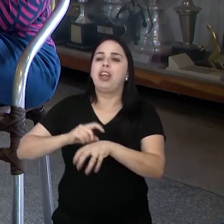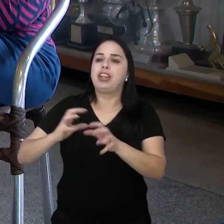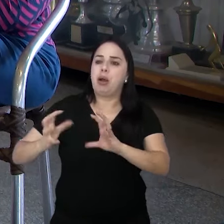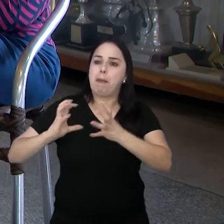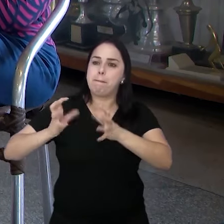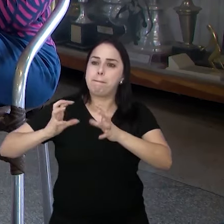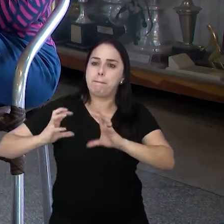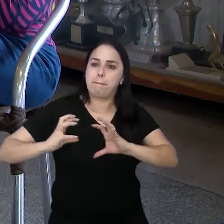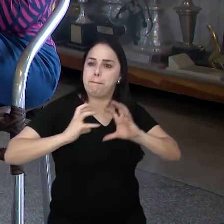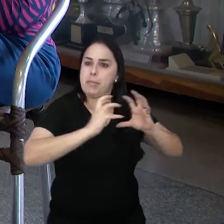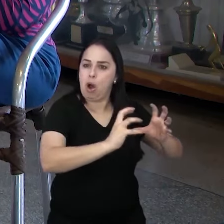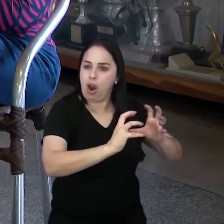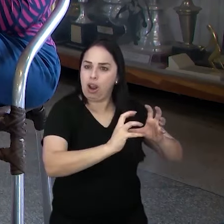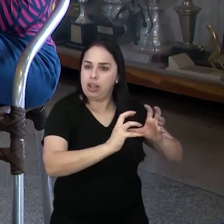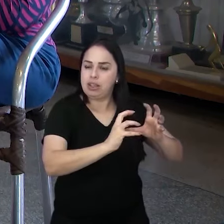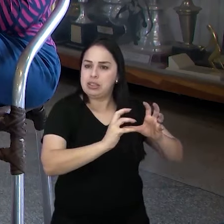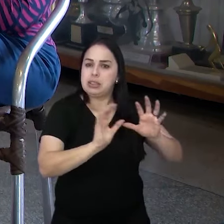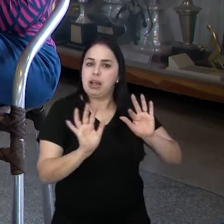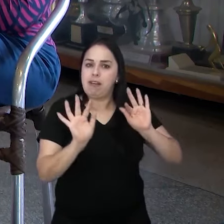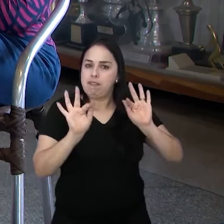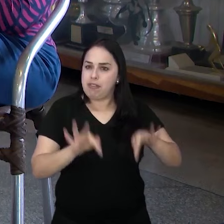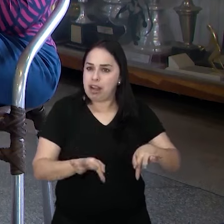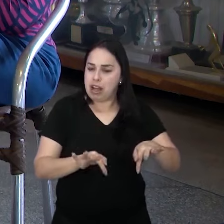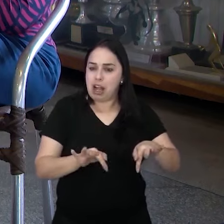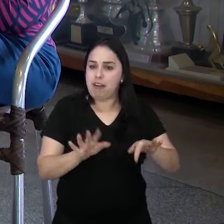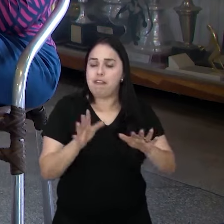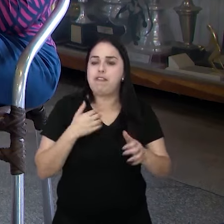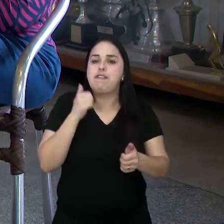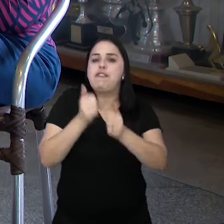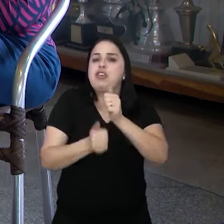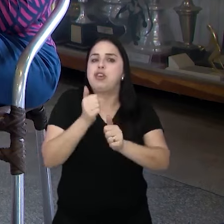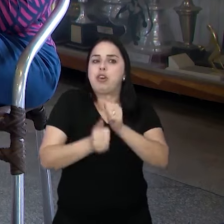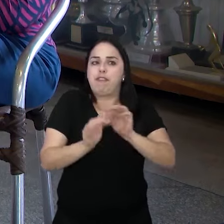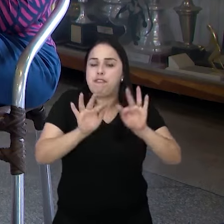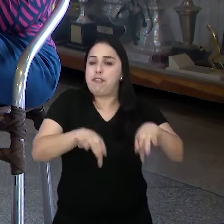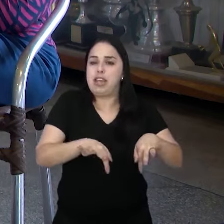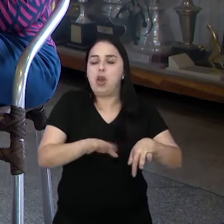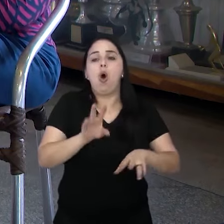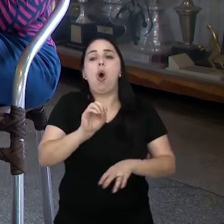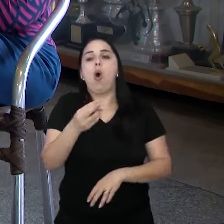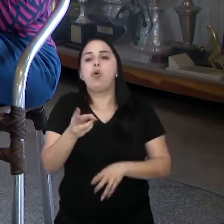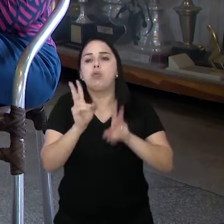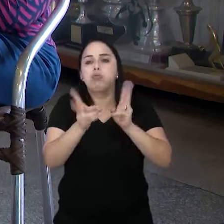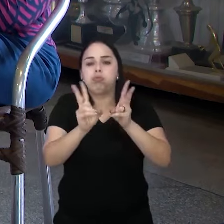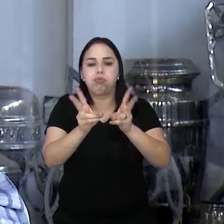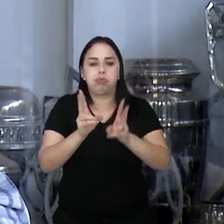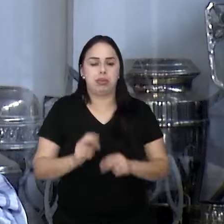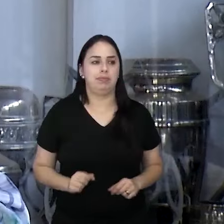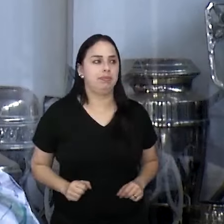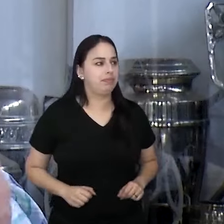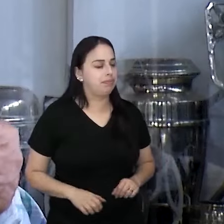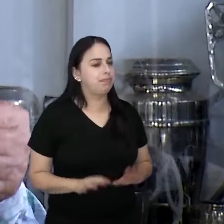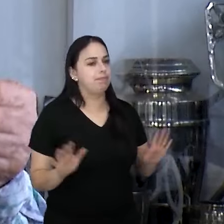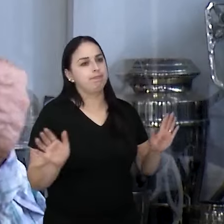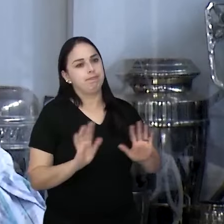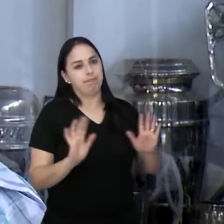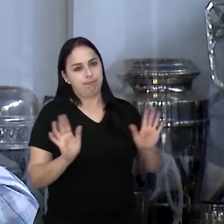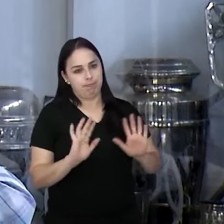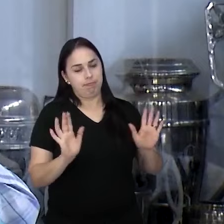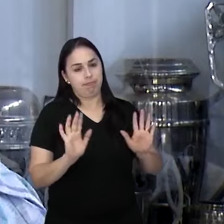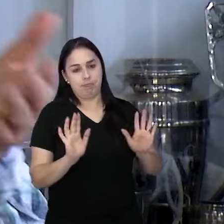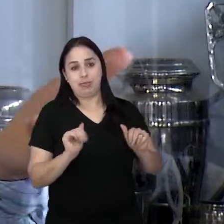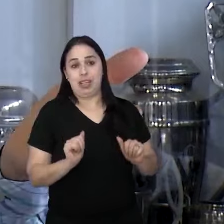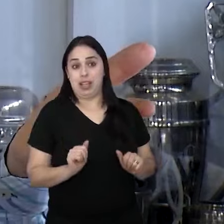para ela, encerrou a... vida de jogador ou não? Continuou? Como que ficou? Não, porque